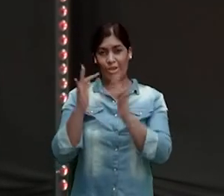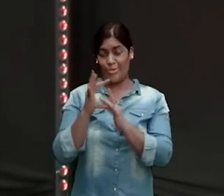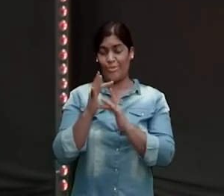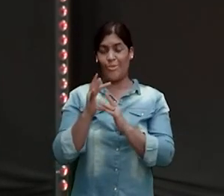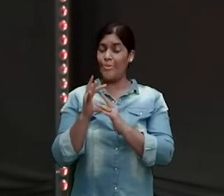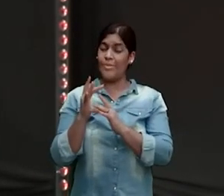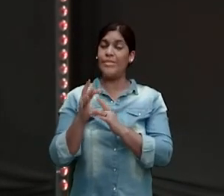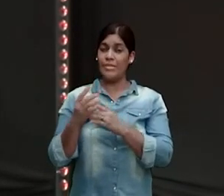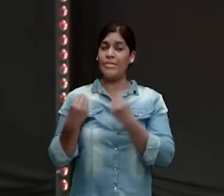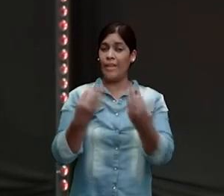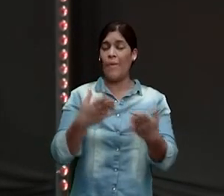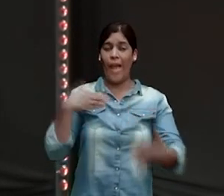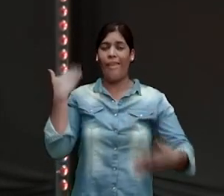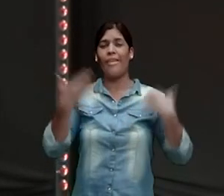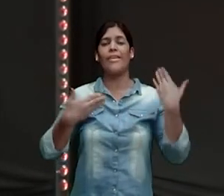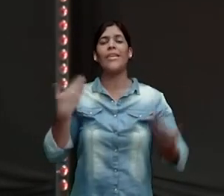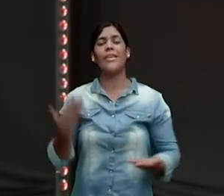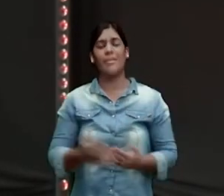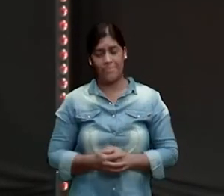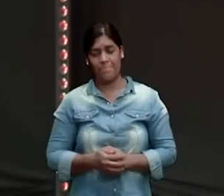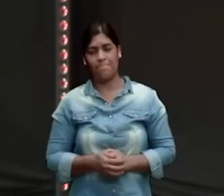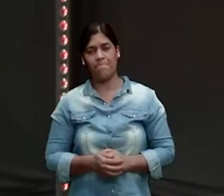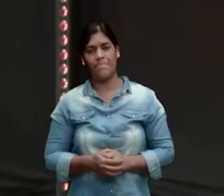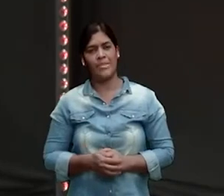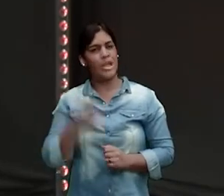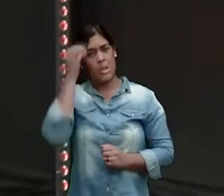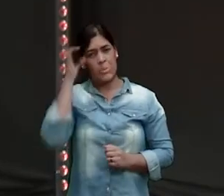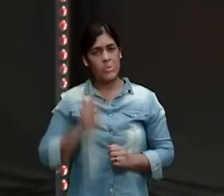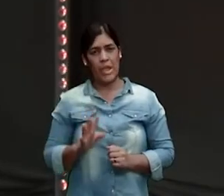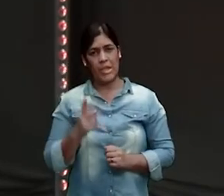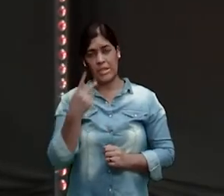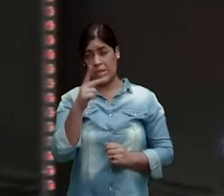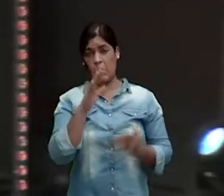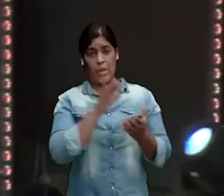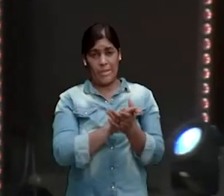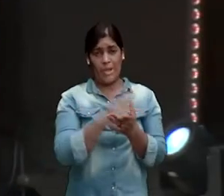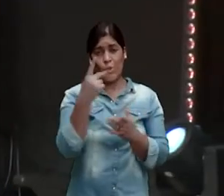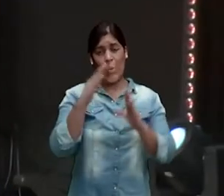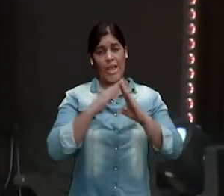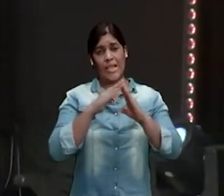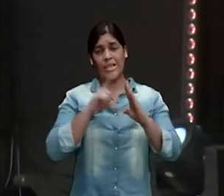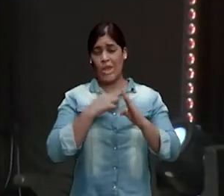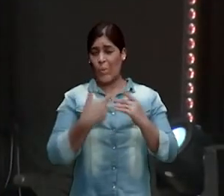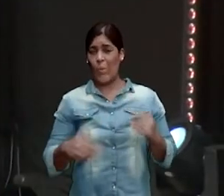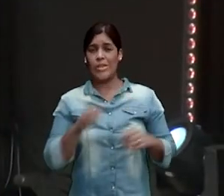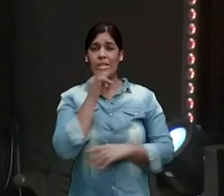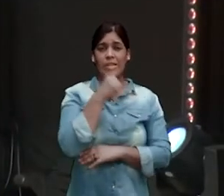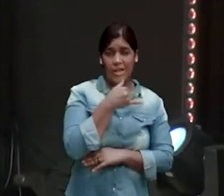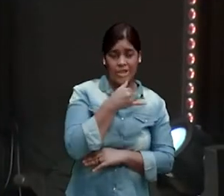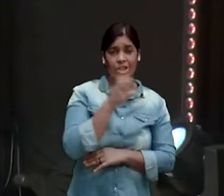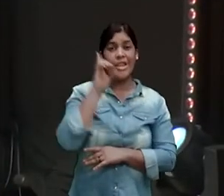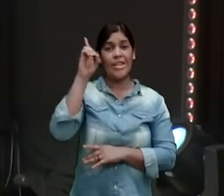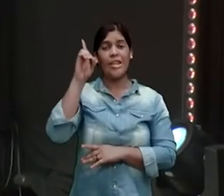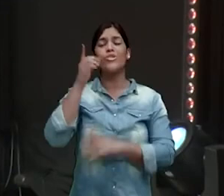desastrosa e trouxe a alegria de novo eu não sei se no teu casamento da tua casa Tem alguma coisa que triste o senhor quer